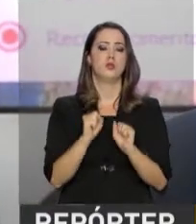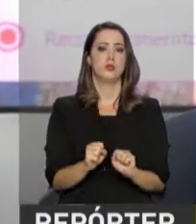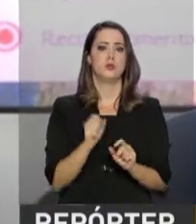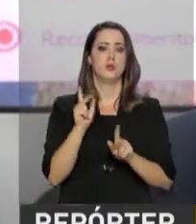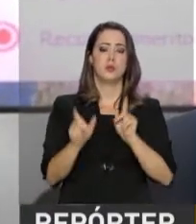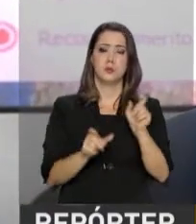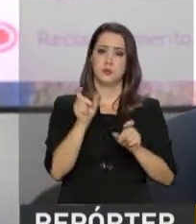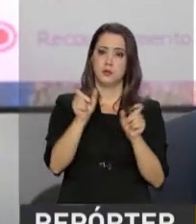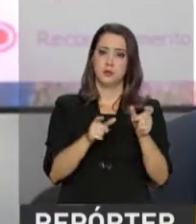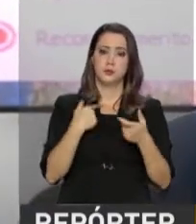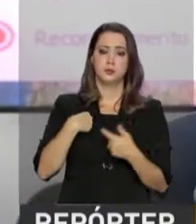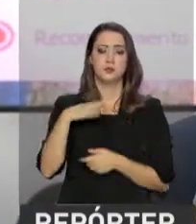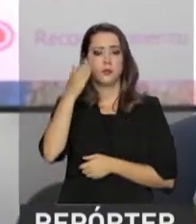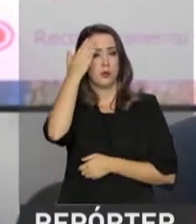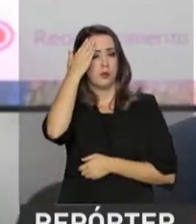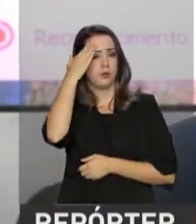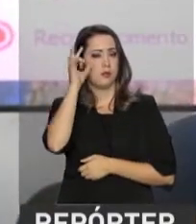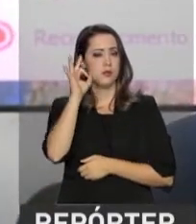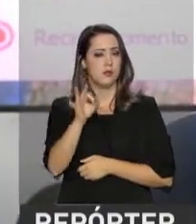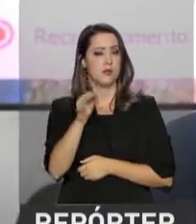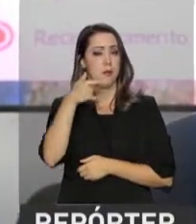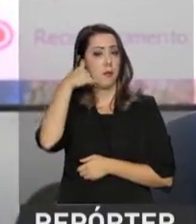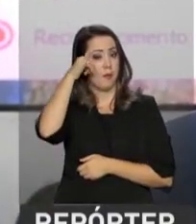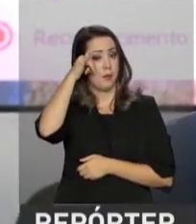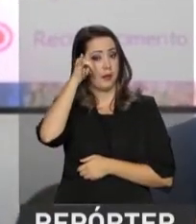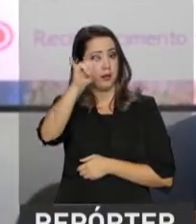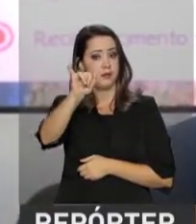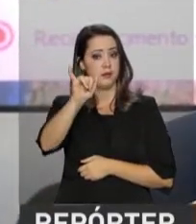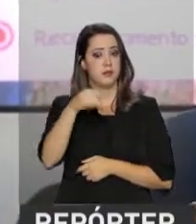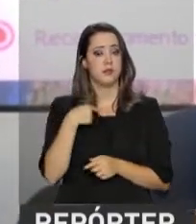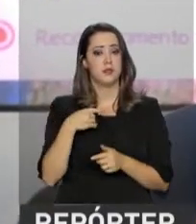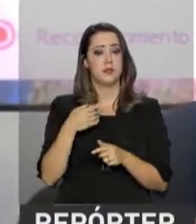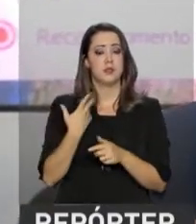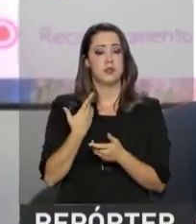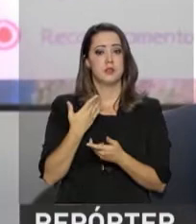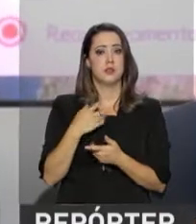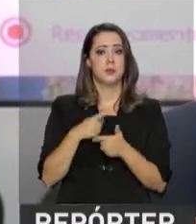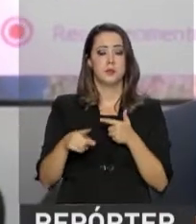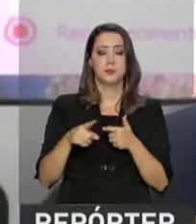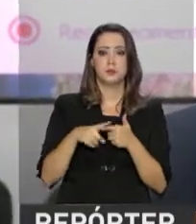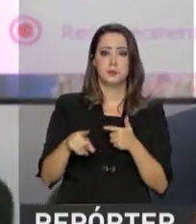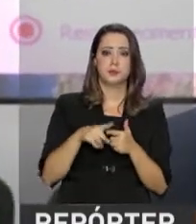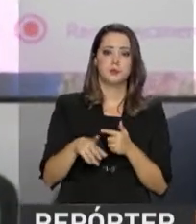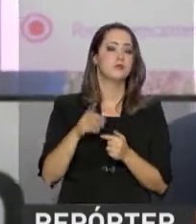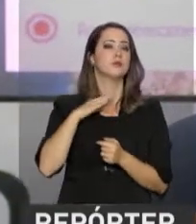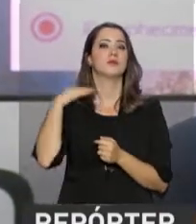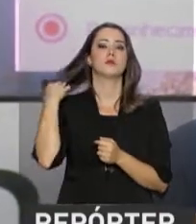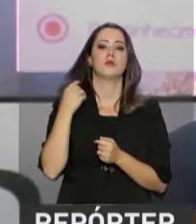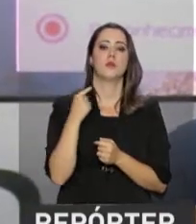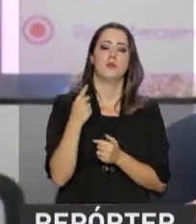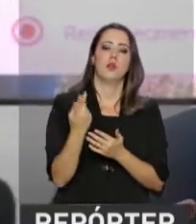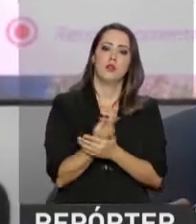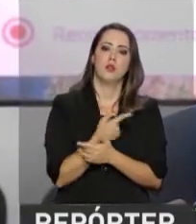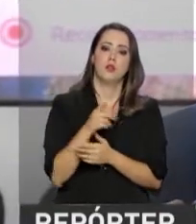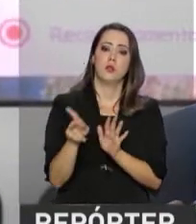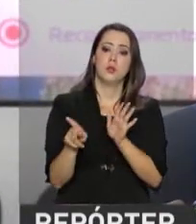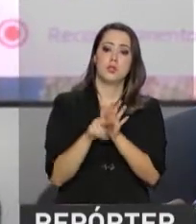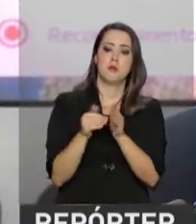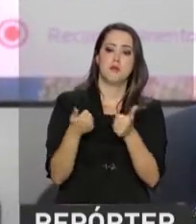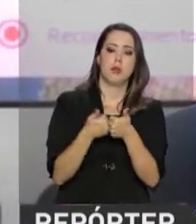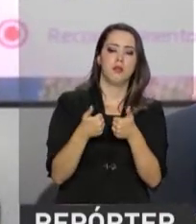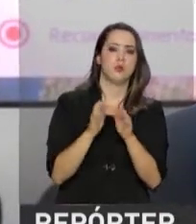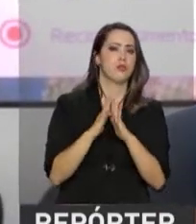possa estar informada de forma preventiva a respeito de eventos que possam estar ocorrendo nos seus referidos